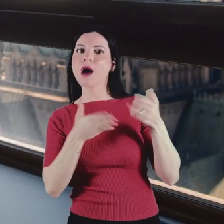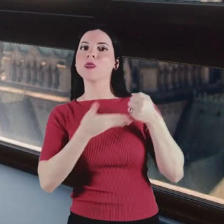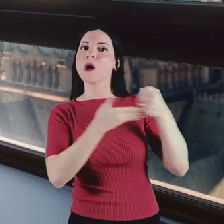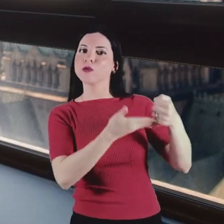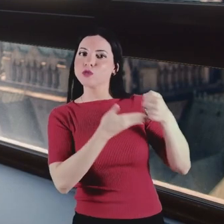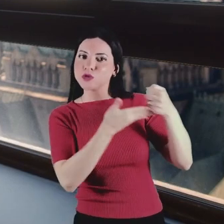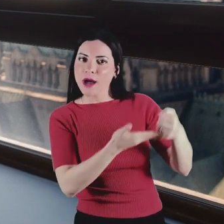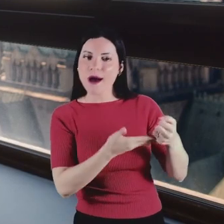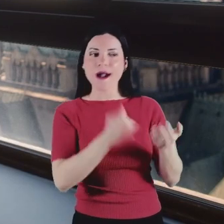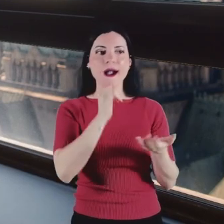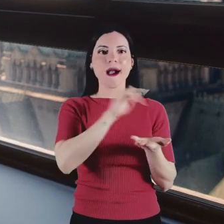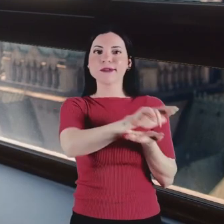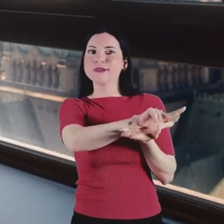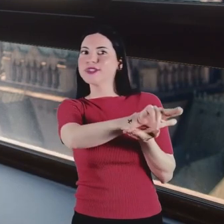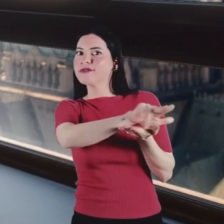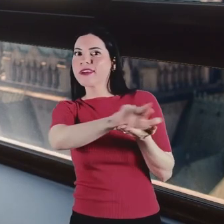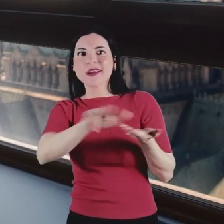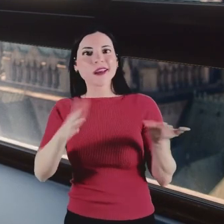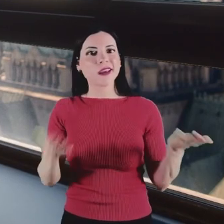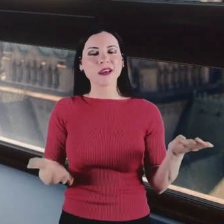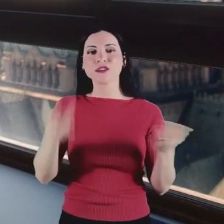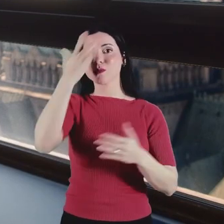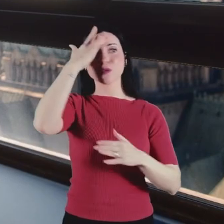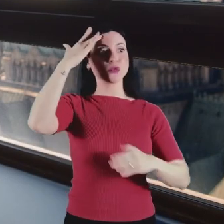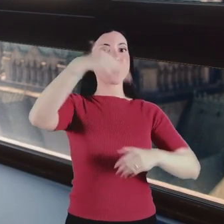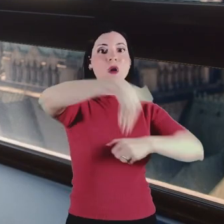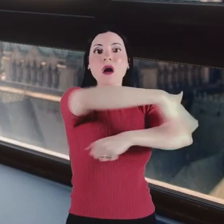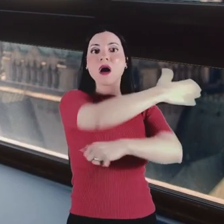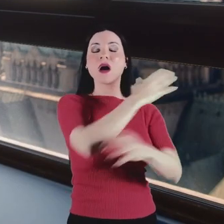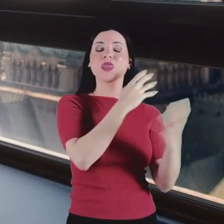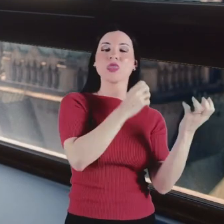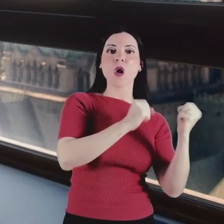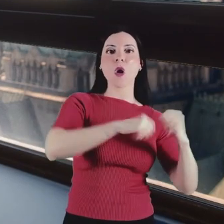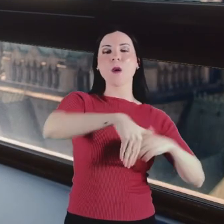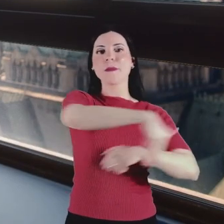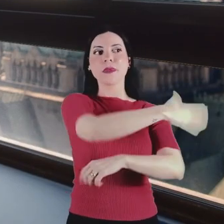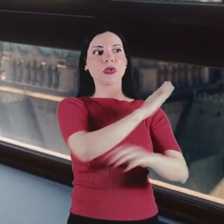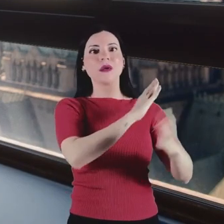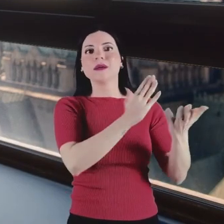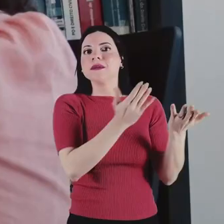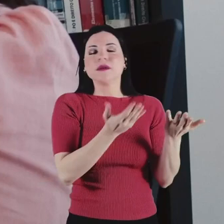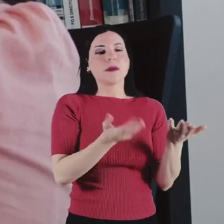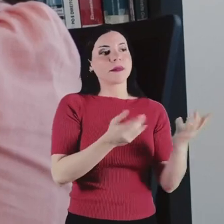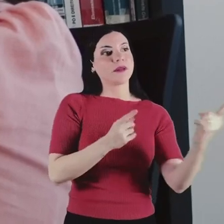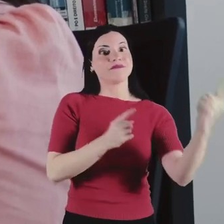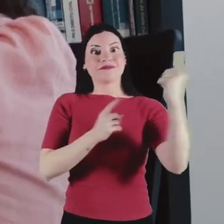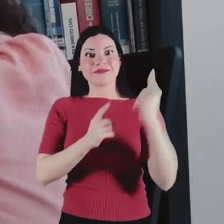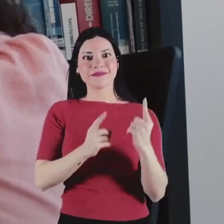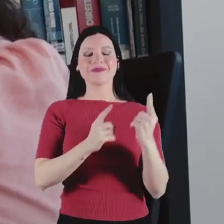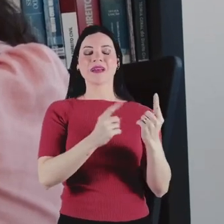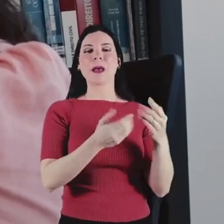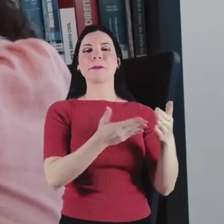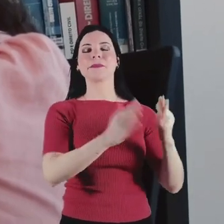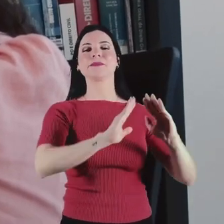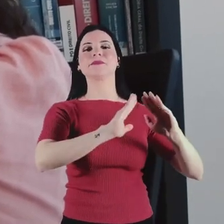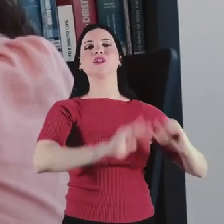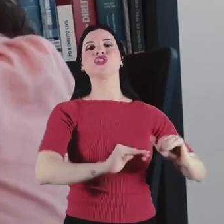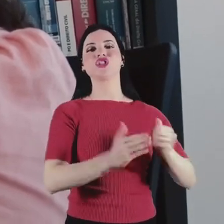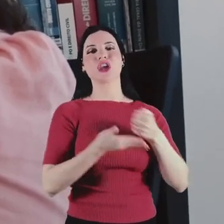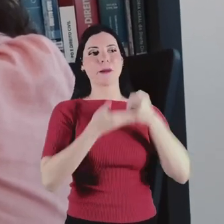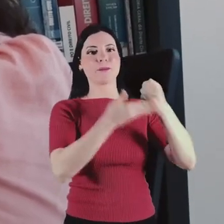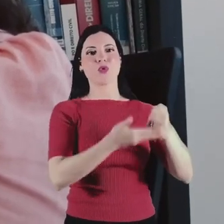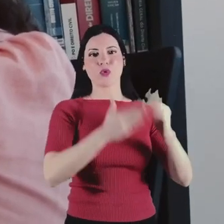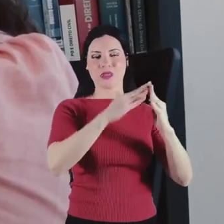outros auxílios com outros casos das pessoas em situação de rua que chegavam à paróquia. A atuação anterior à